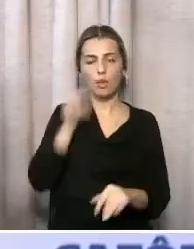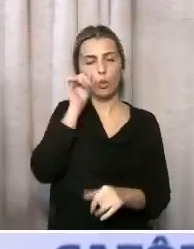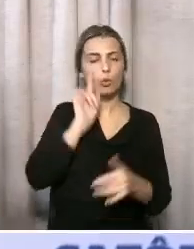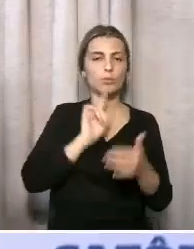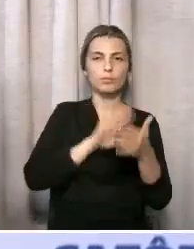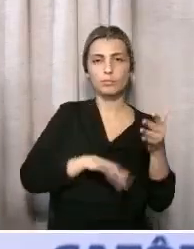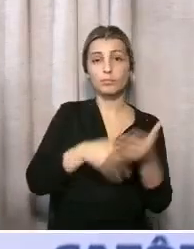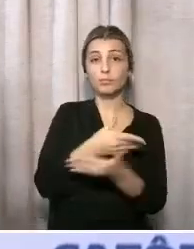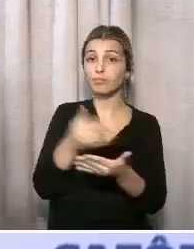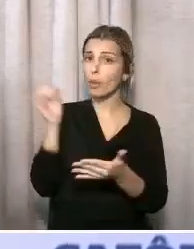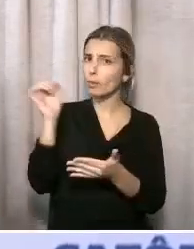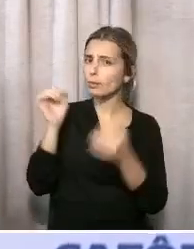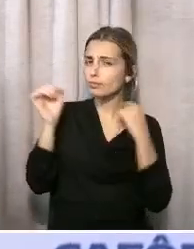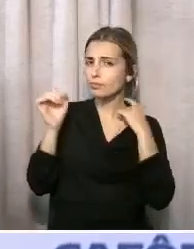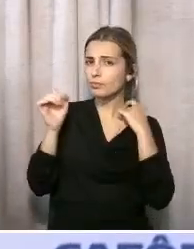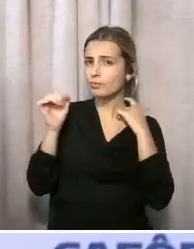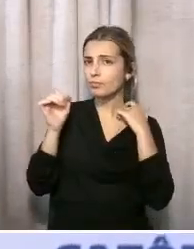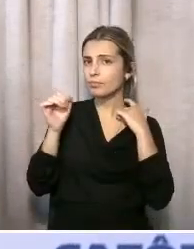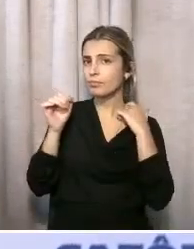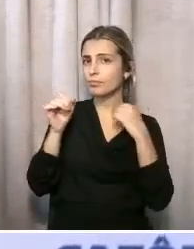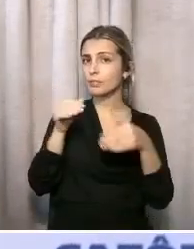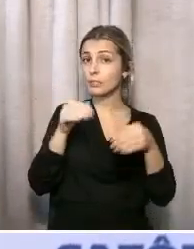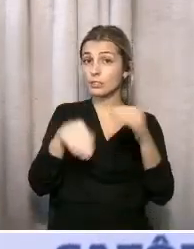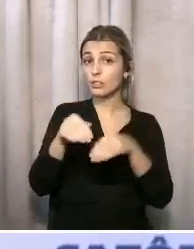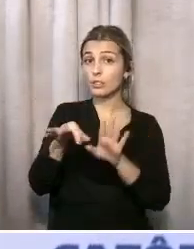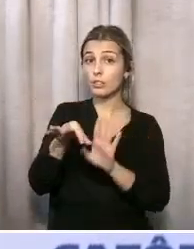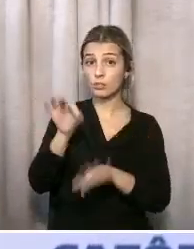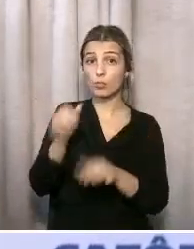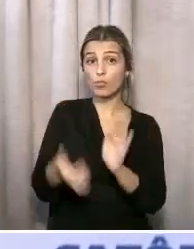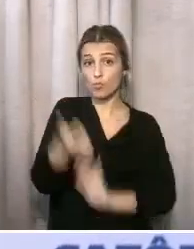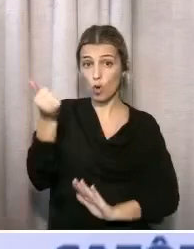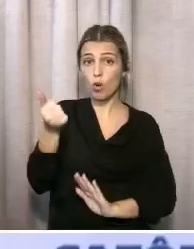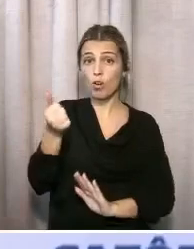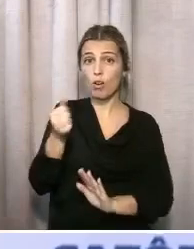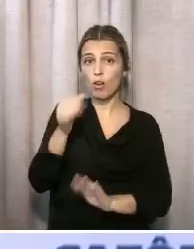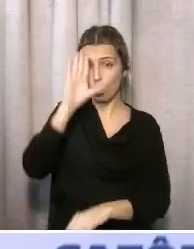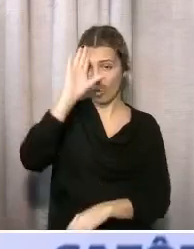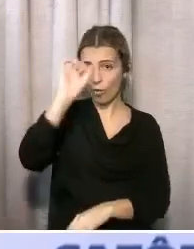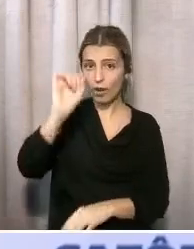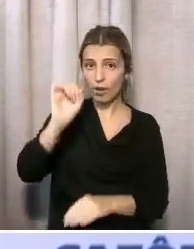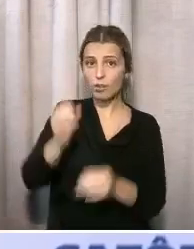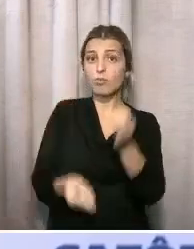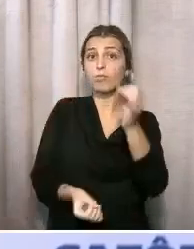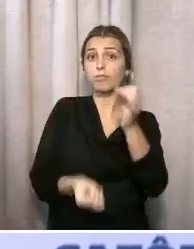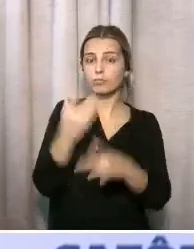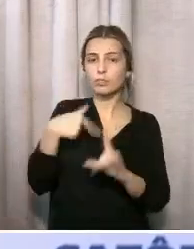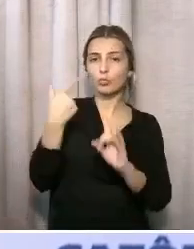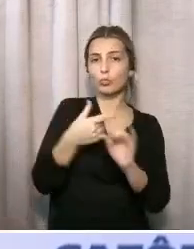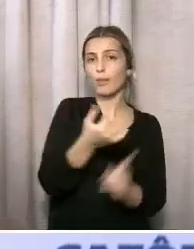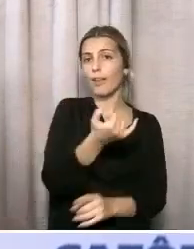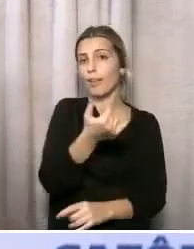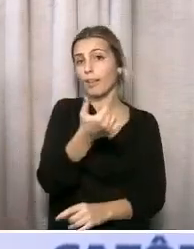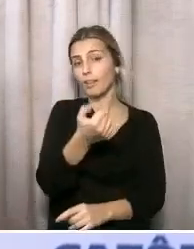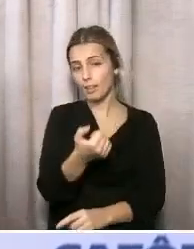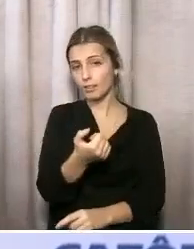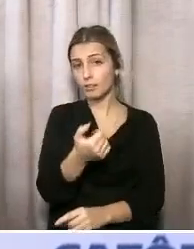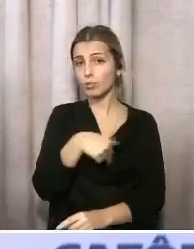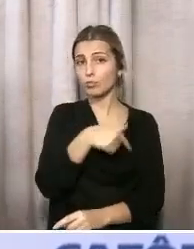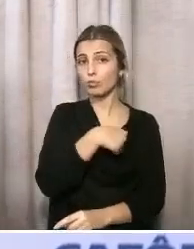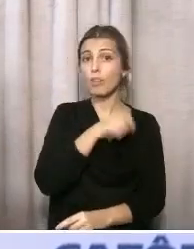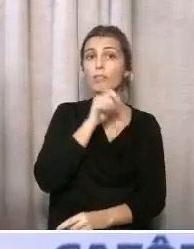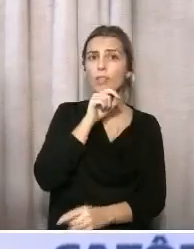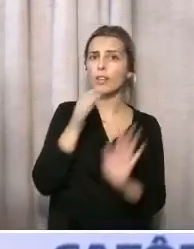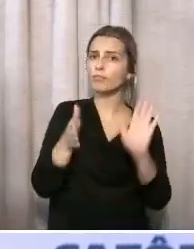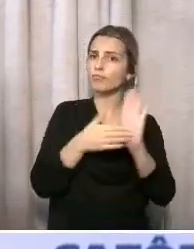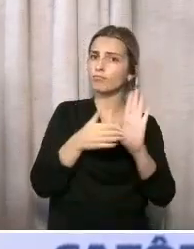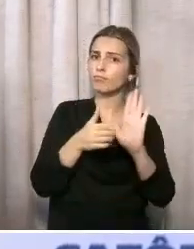partido socialista não ganhou as eleições ganhou as eleições conseguiu formar governo em 2015 e nós conseguimos provar